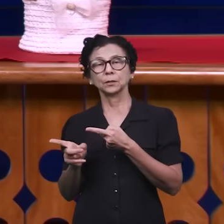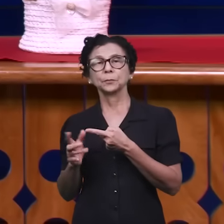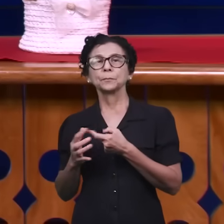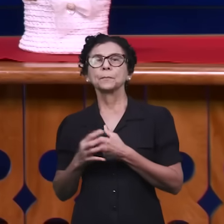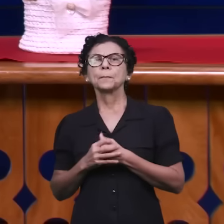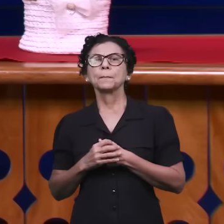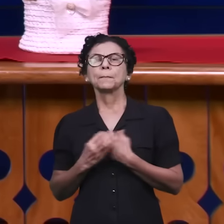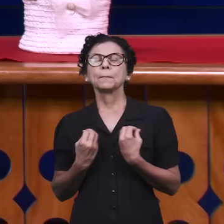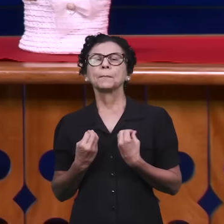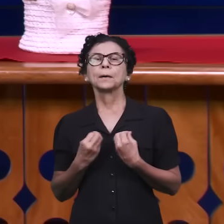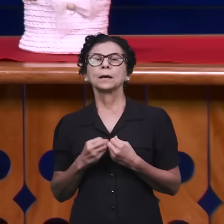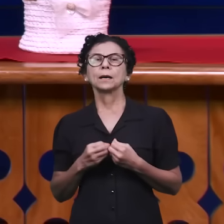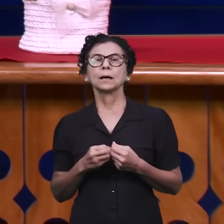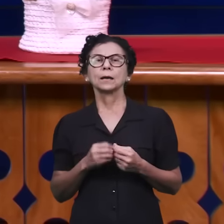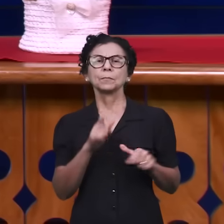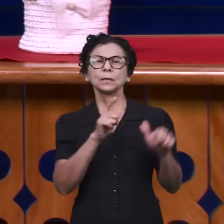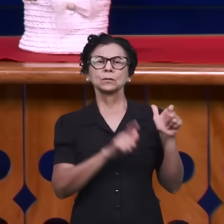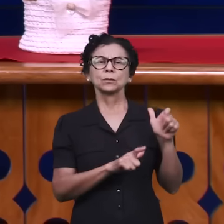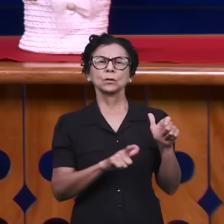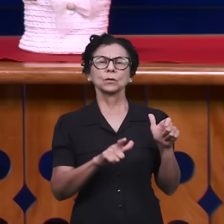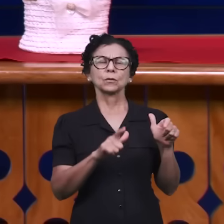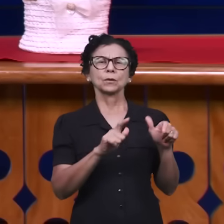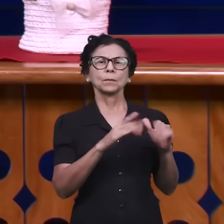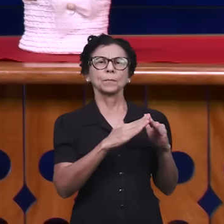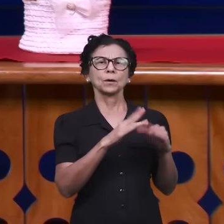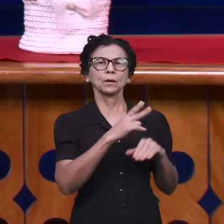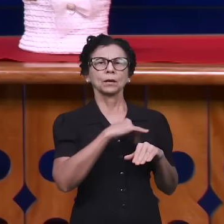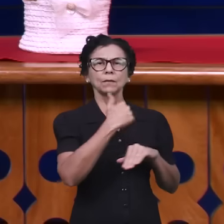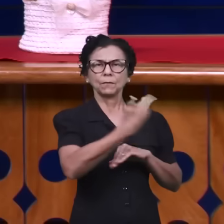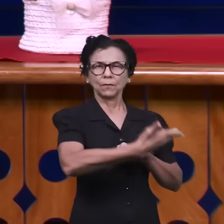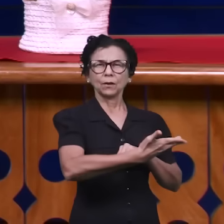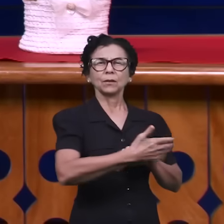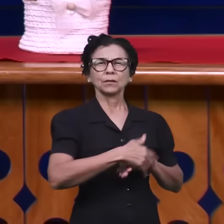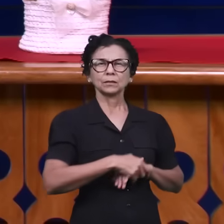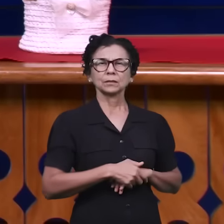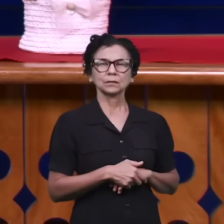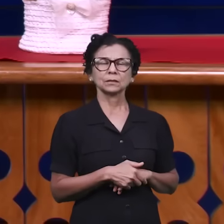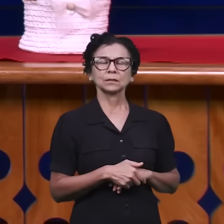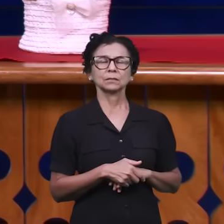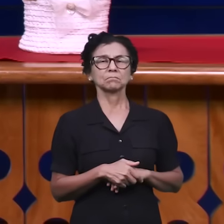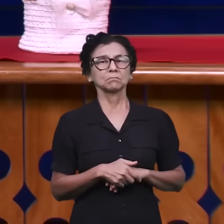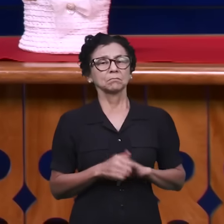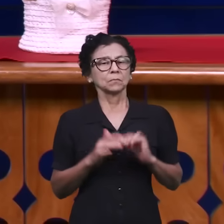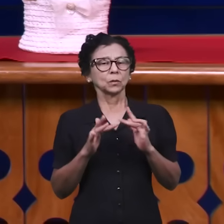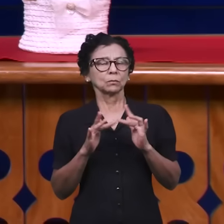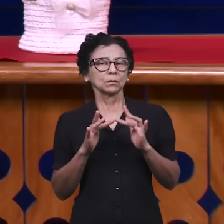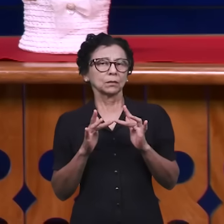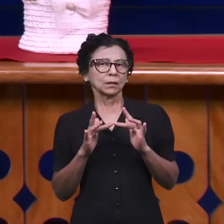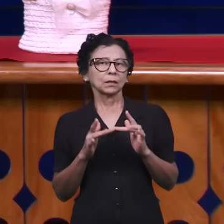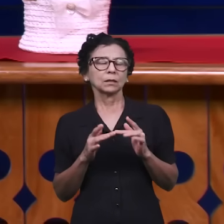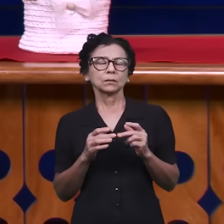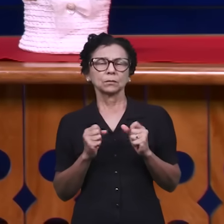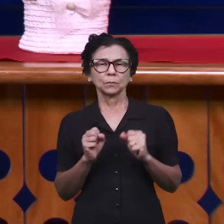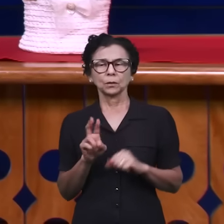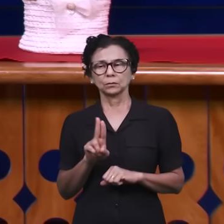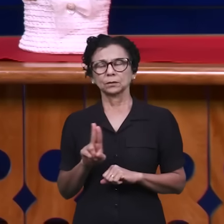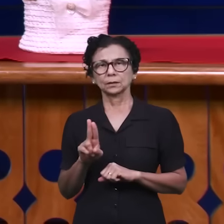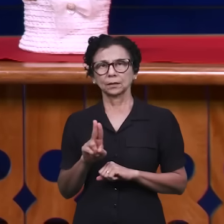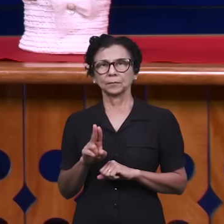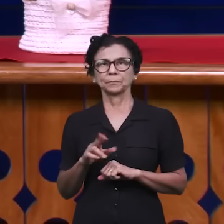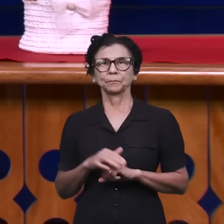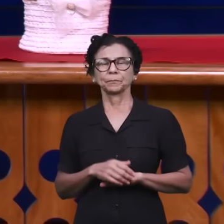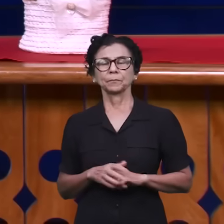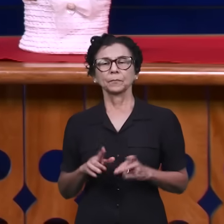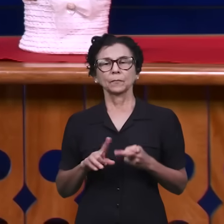Code, ele está aí para quem mora no exterior e queira fazer contato conosco, use